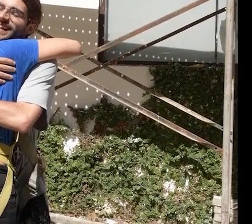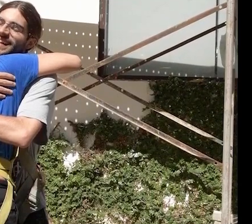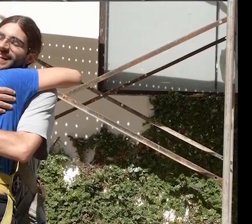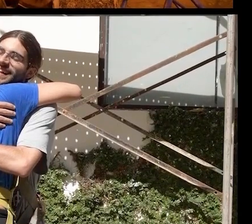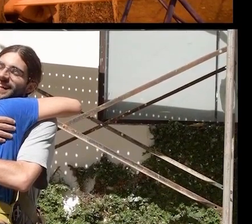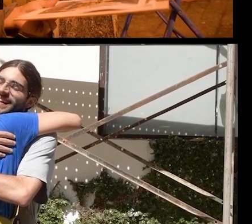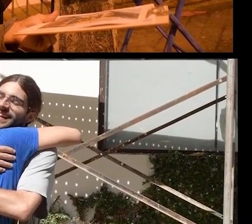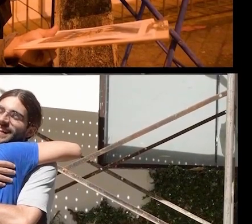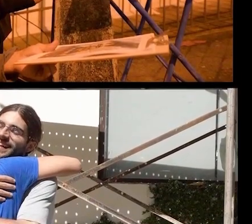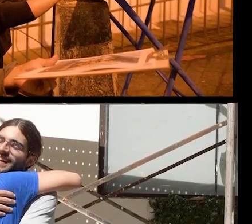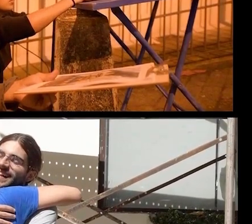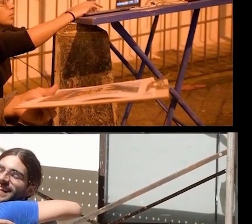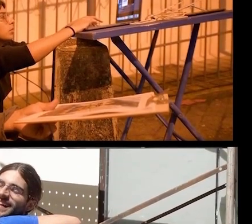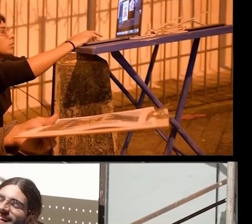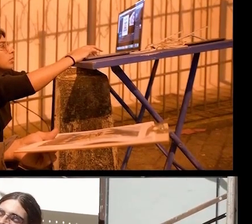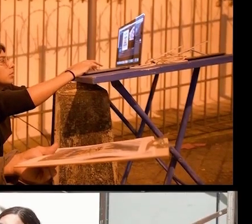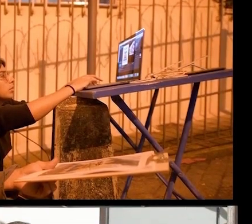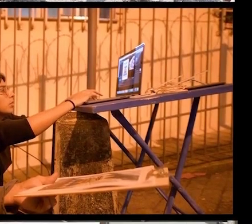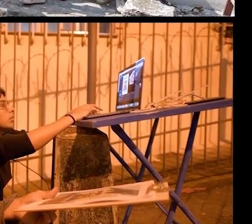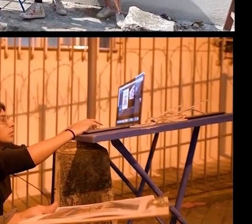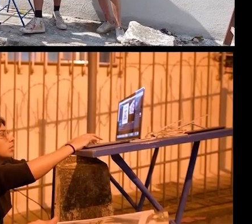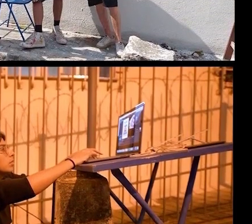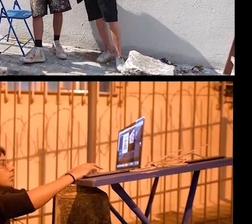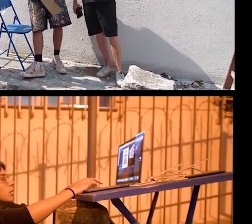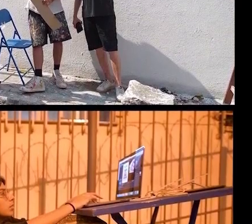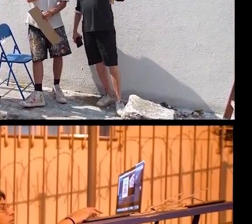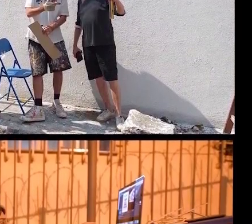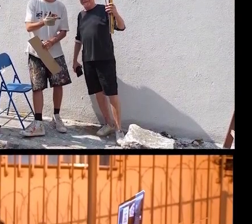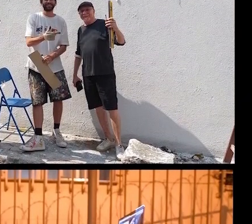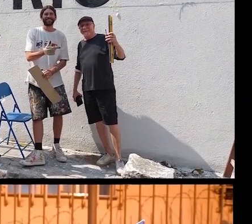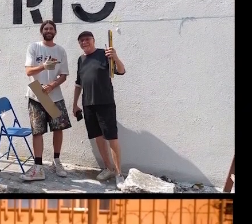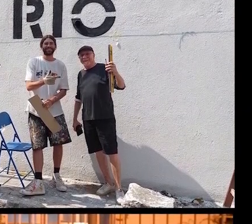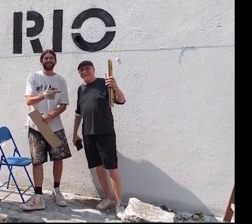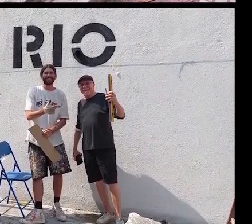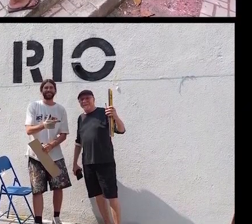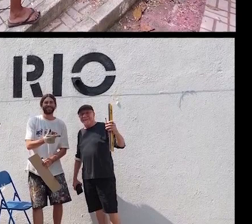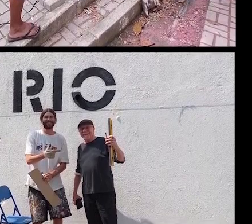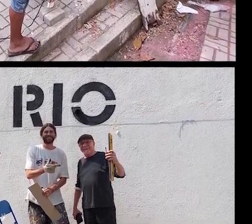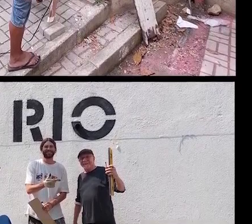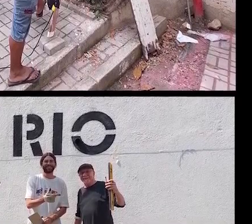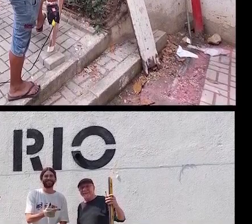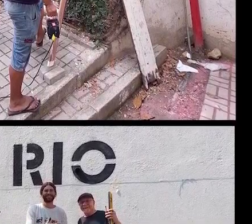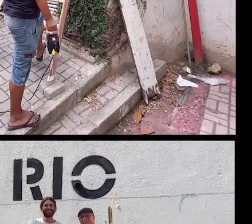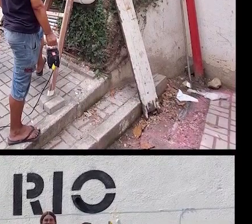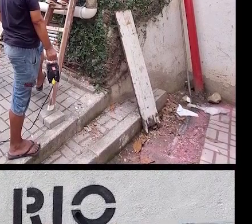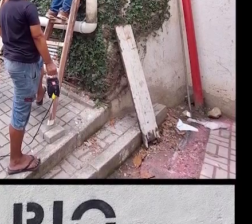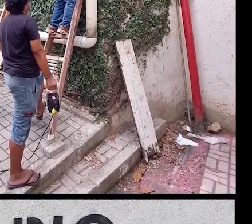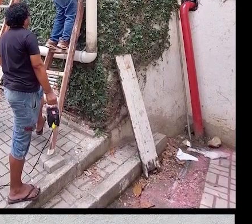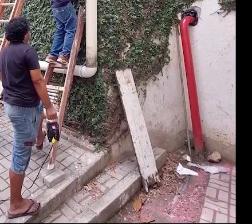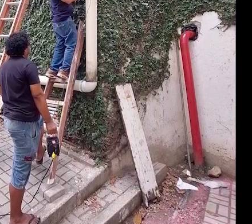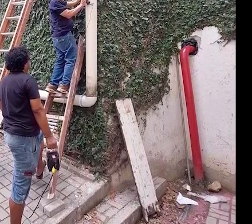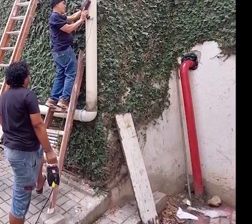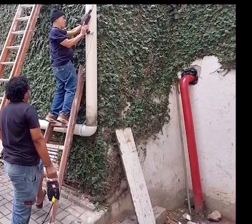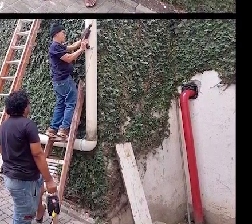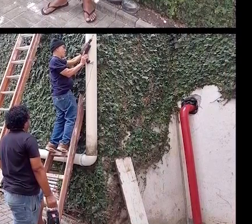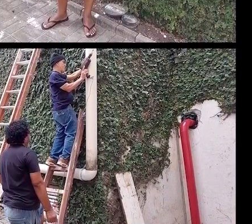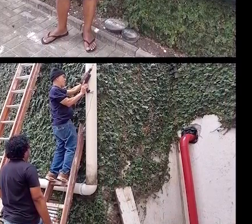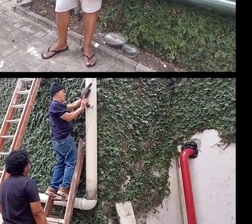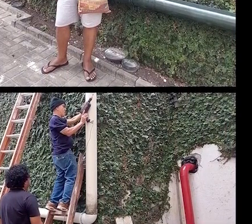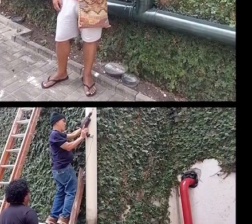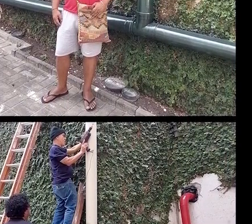Zerum bane bura vayuba ne kogama mui zerum bhagavadaura